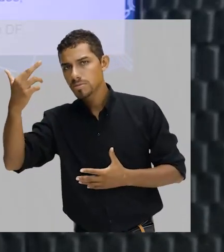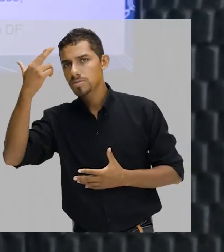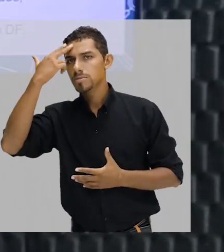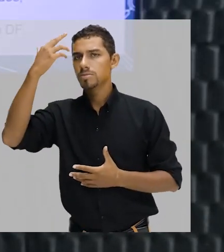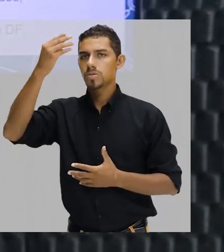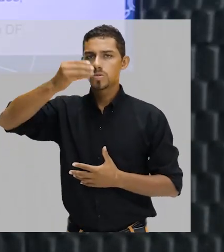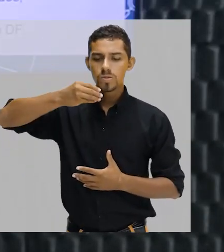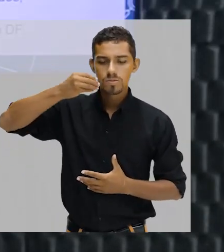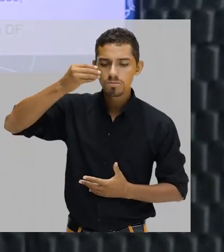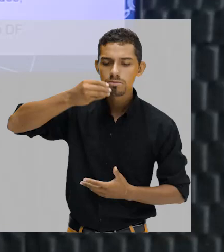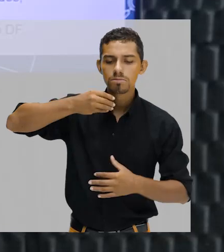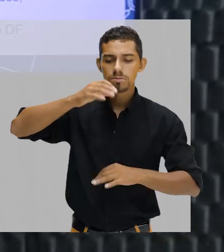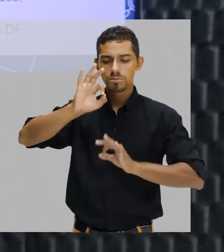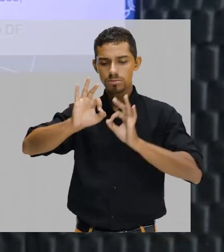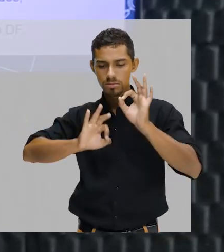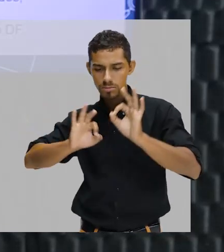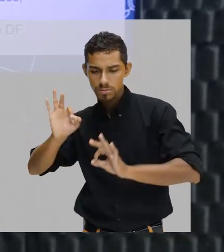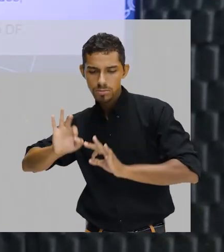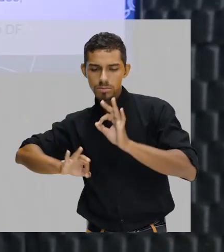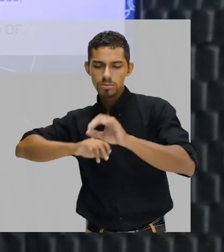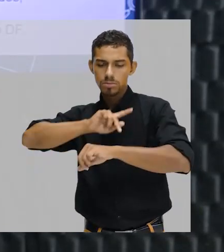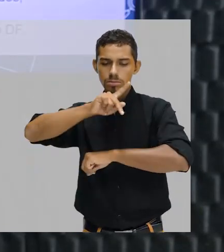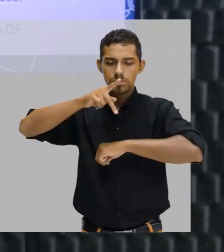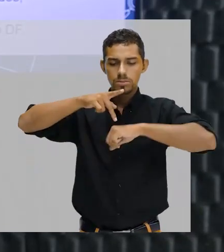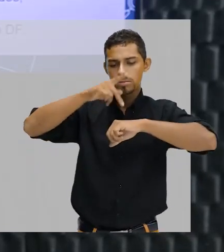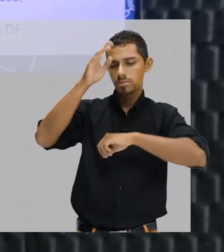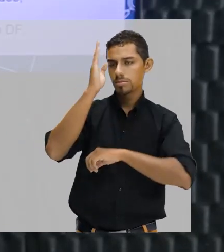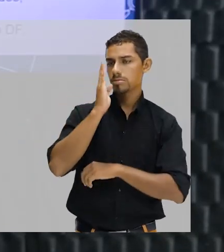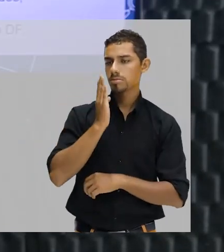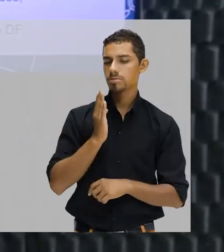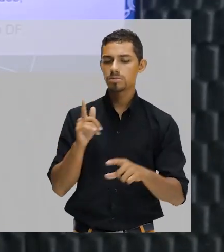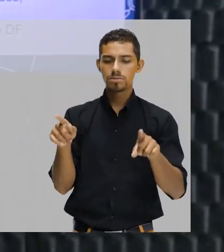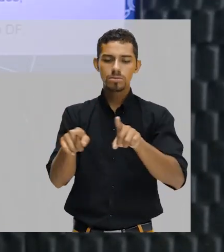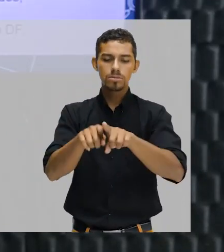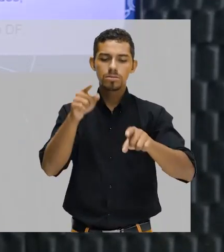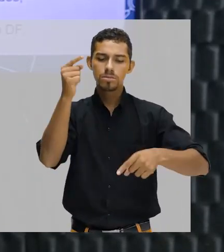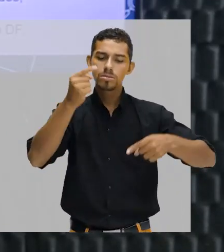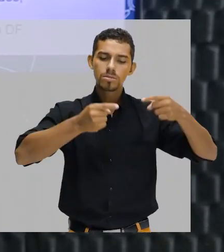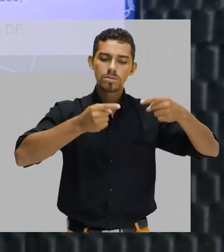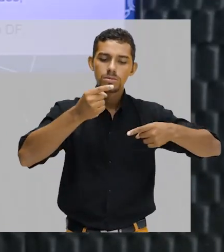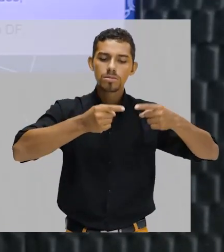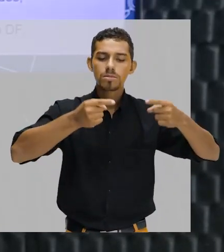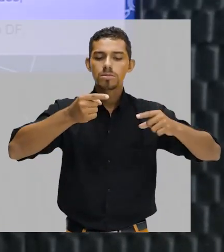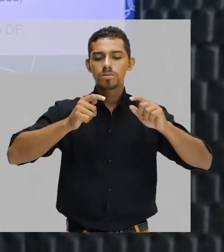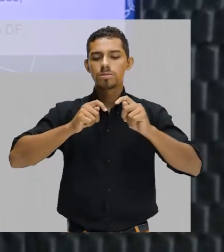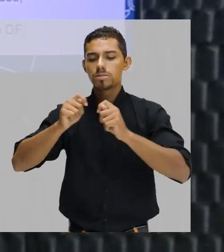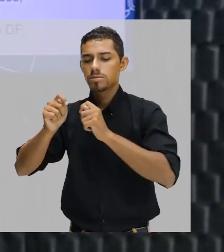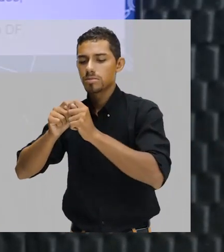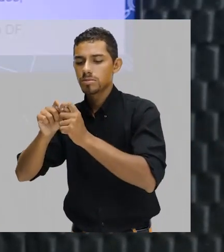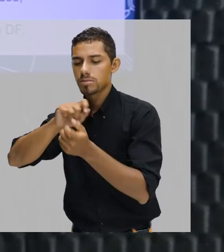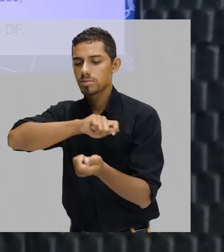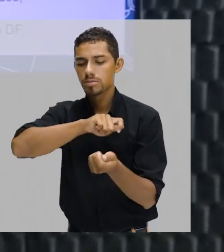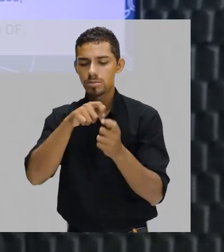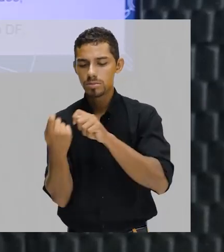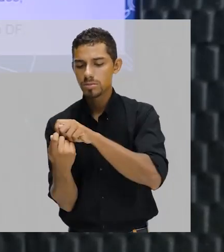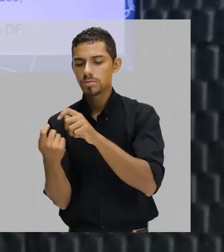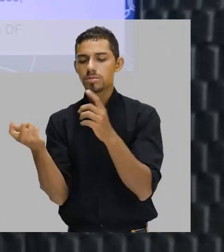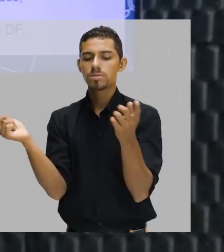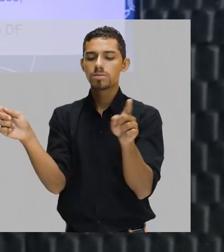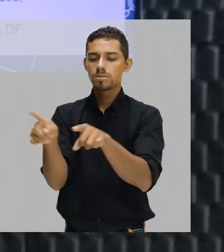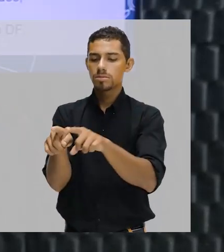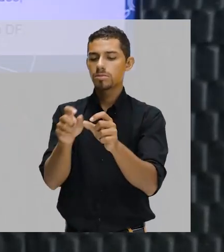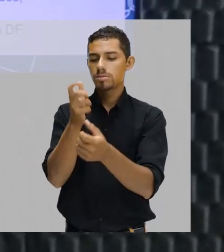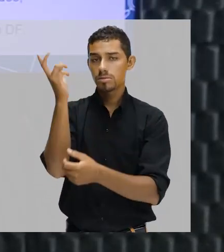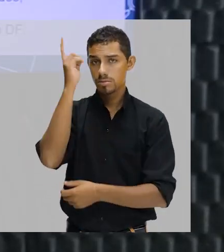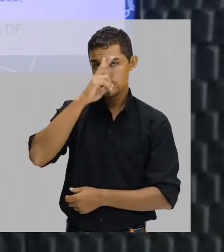De formação do nosso país, leva em conta também os aspectos políticos, econômicos. Lembra aquele conceito de região que a gente já